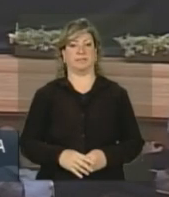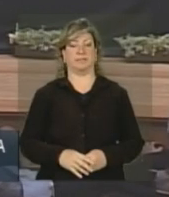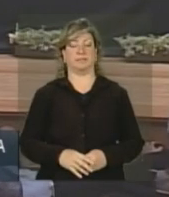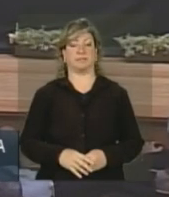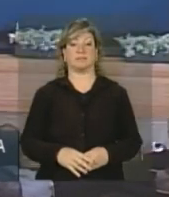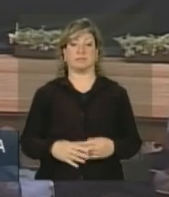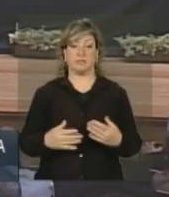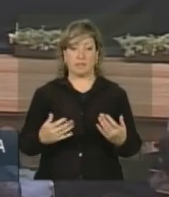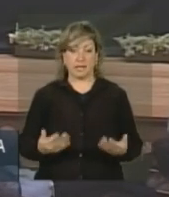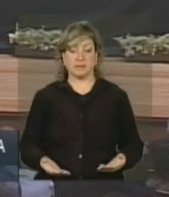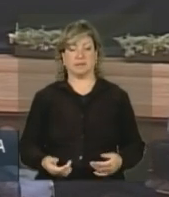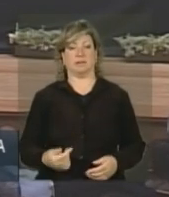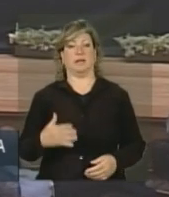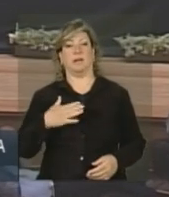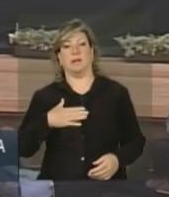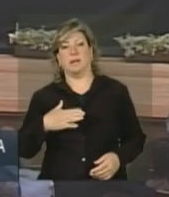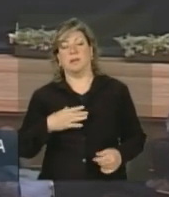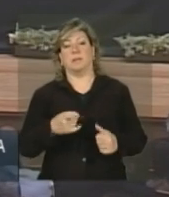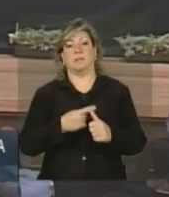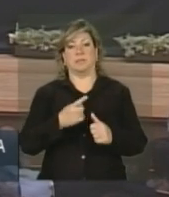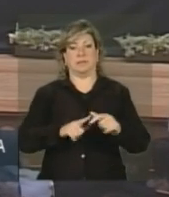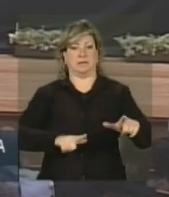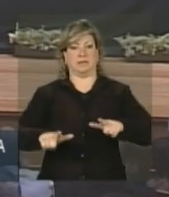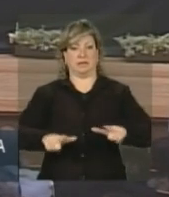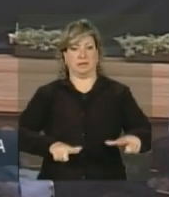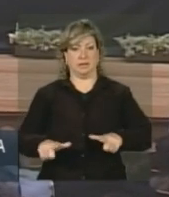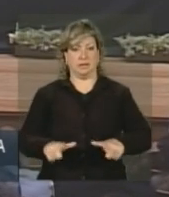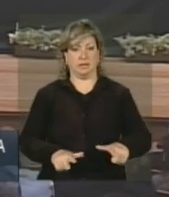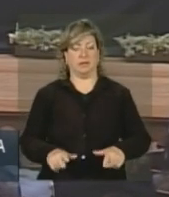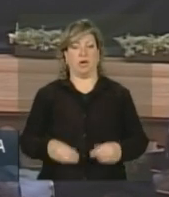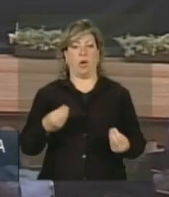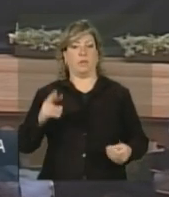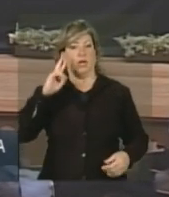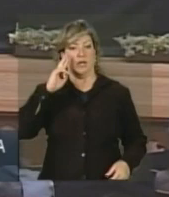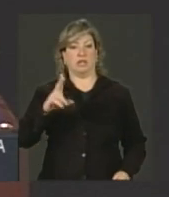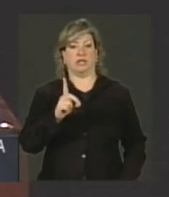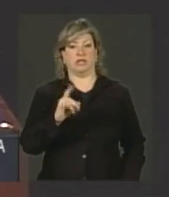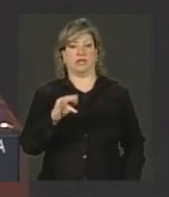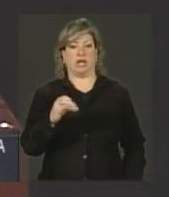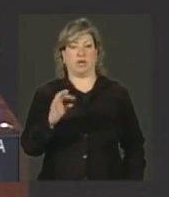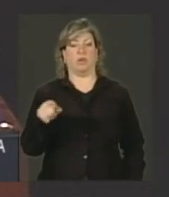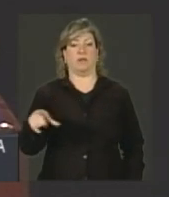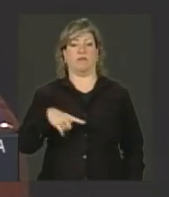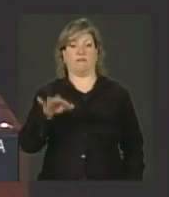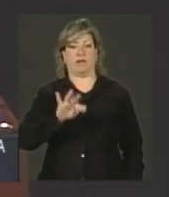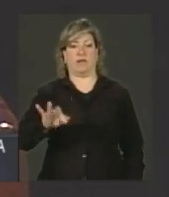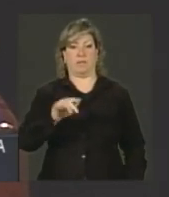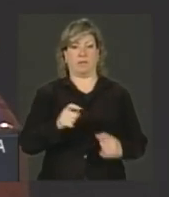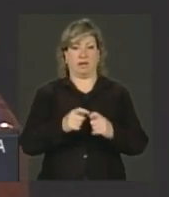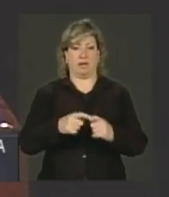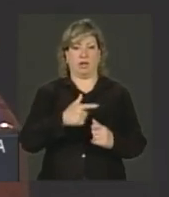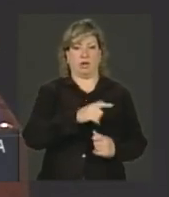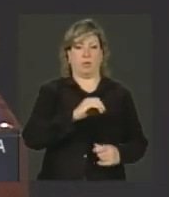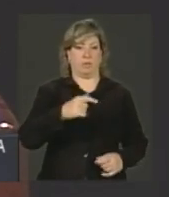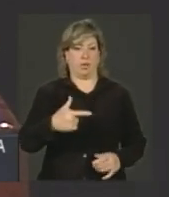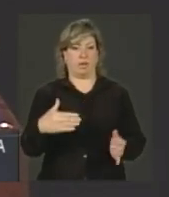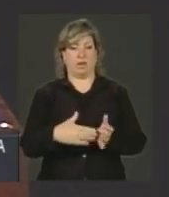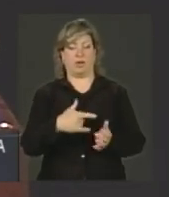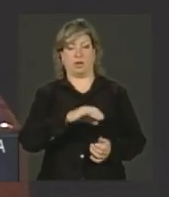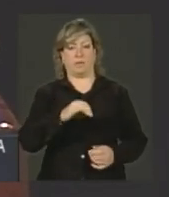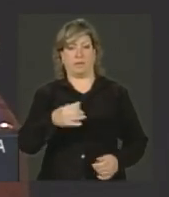Assim, em minha primeira gestão como diretor da Faculdade de Medicina, de 2002 a 2006,